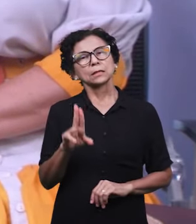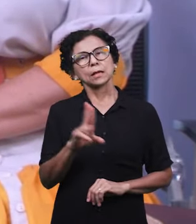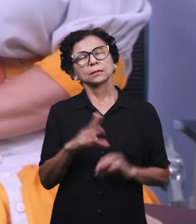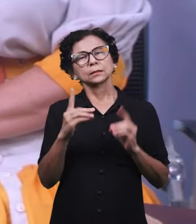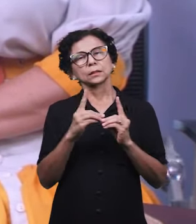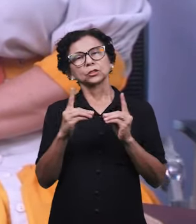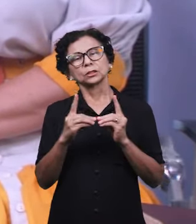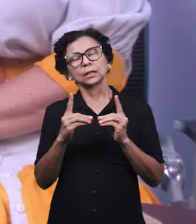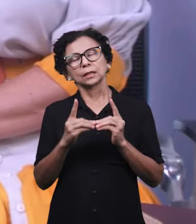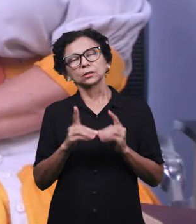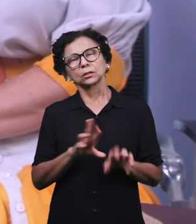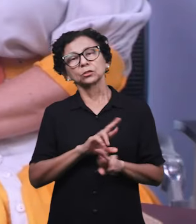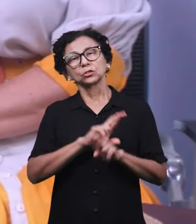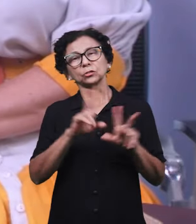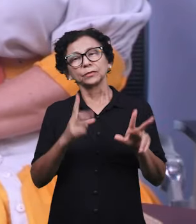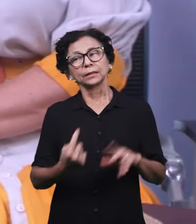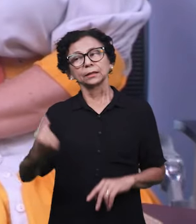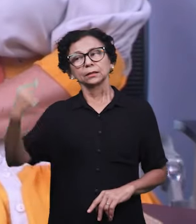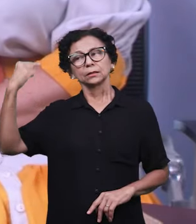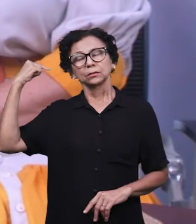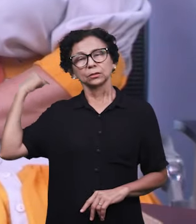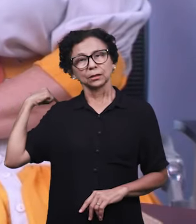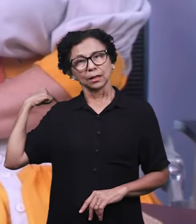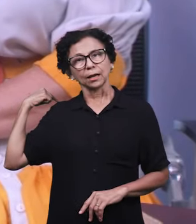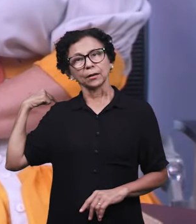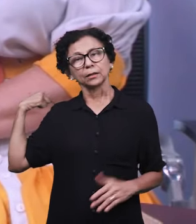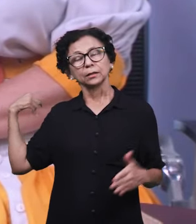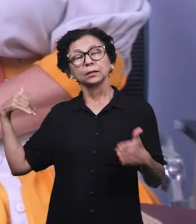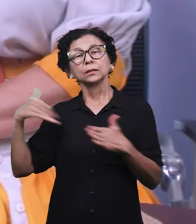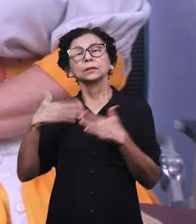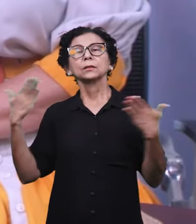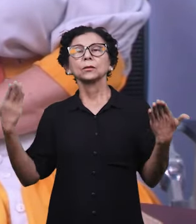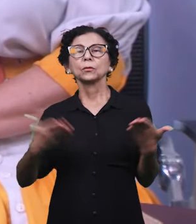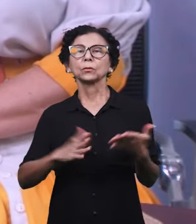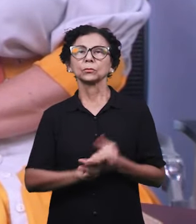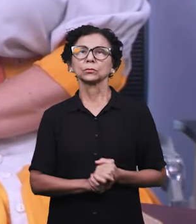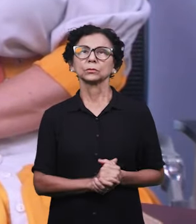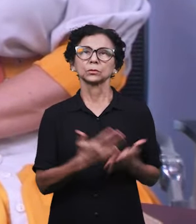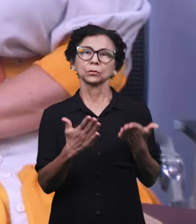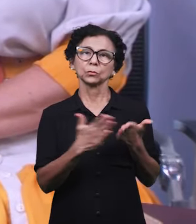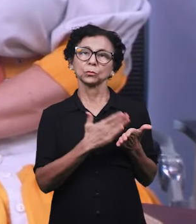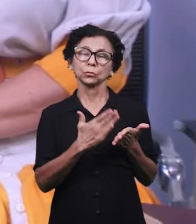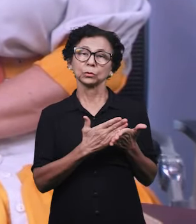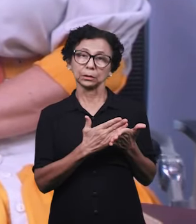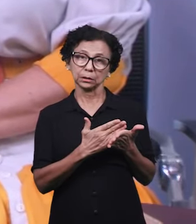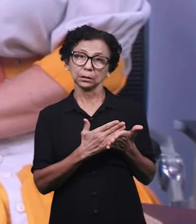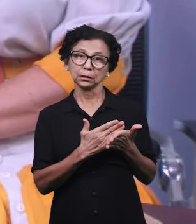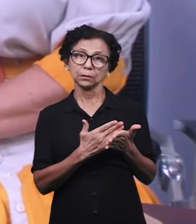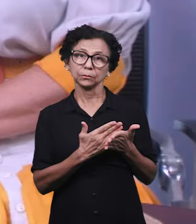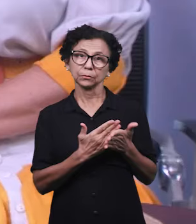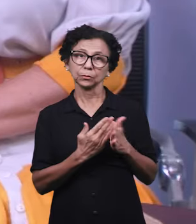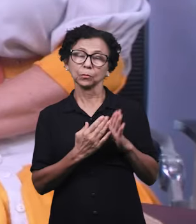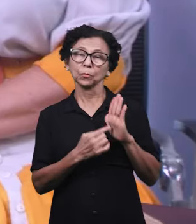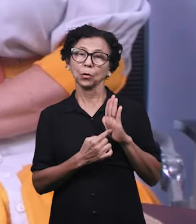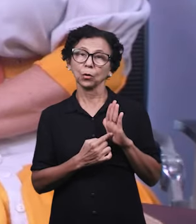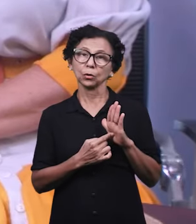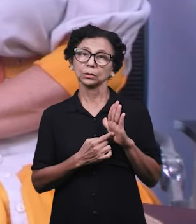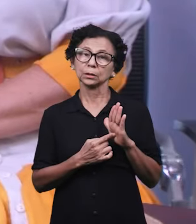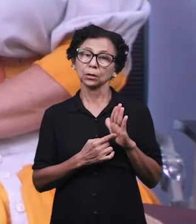livro didático? O William já falou assim, olha, nem tudo que está sendo discutido na academia está presente na